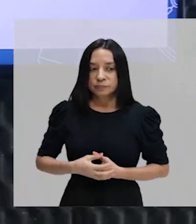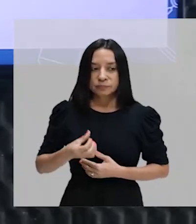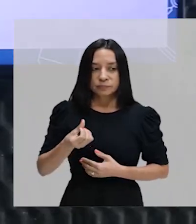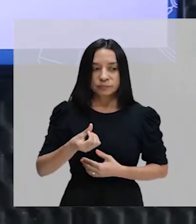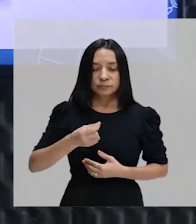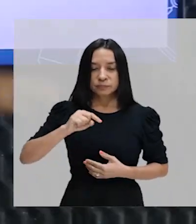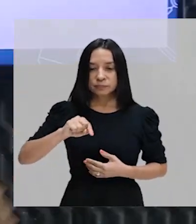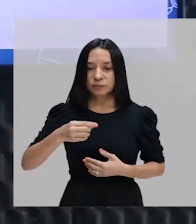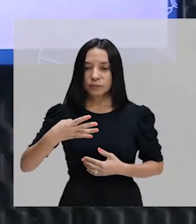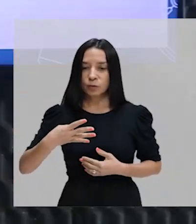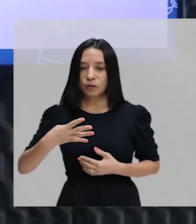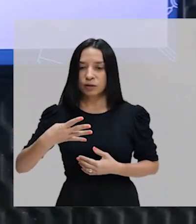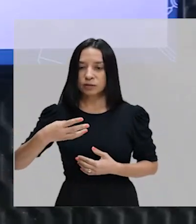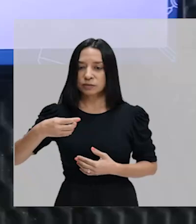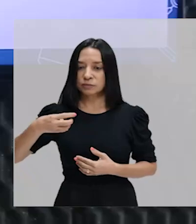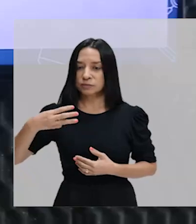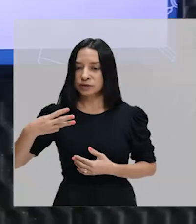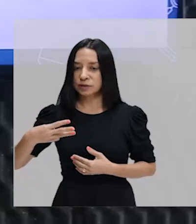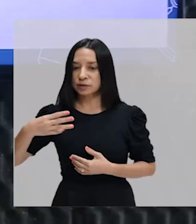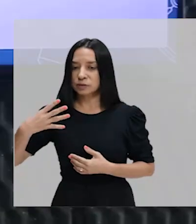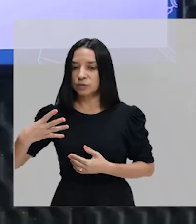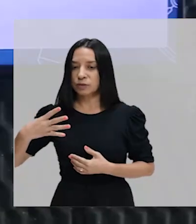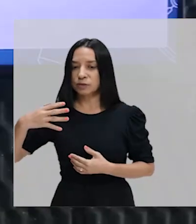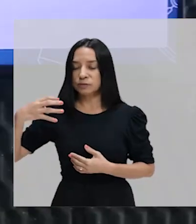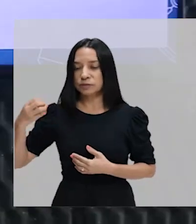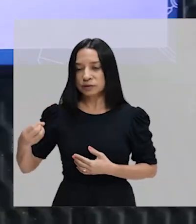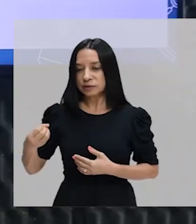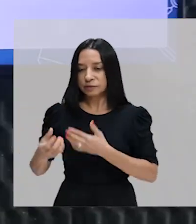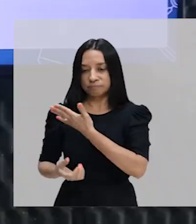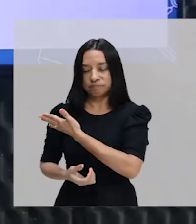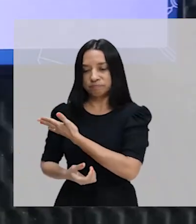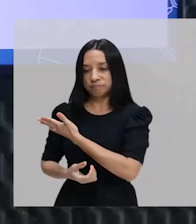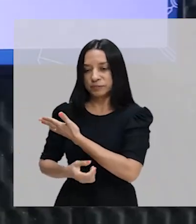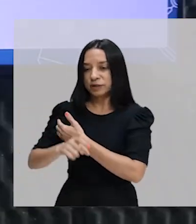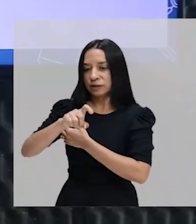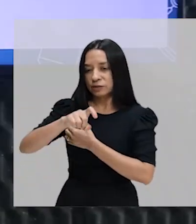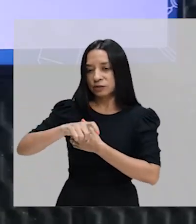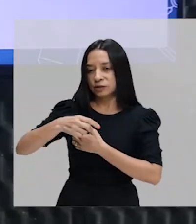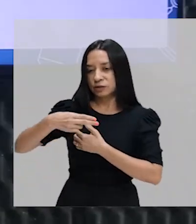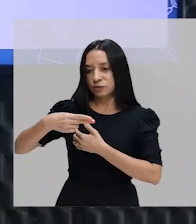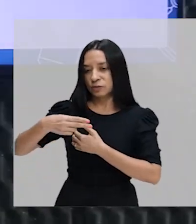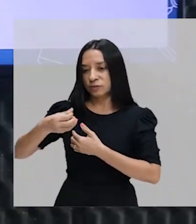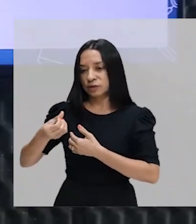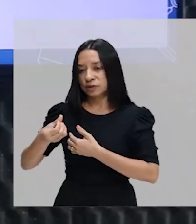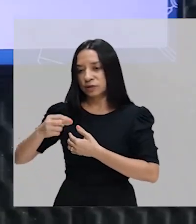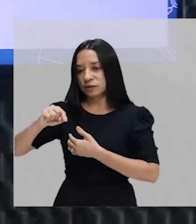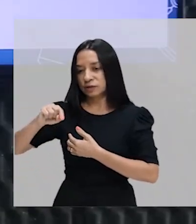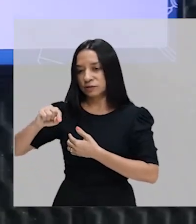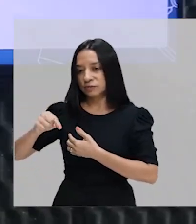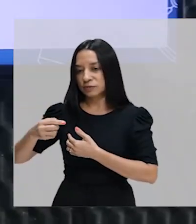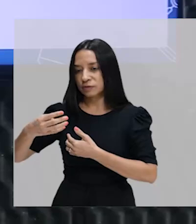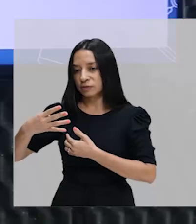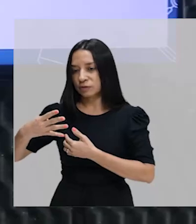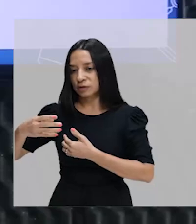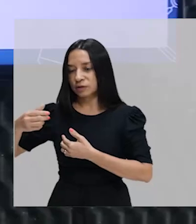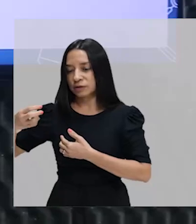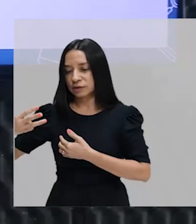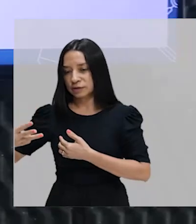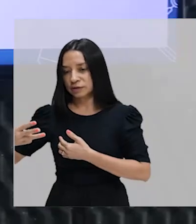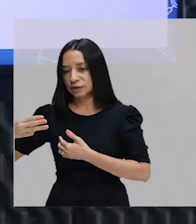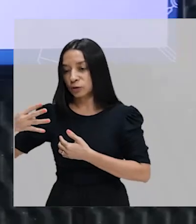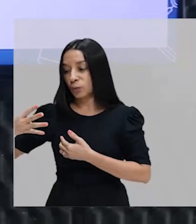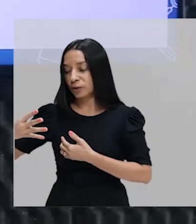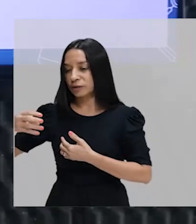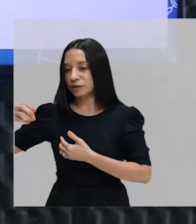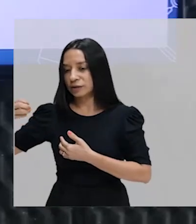6,4343 e assim sucessivamente. Então, aqui eu vou chamar de x, mesmo procedimento, tá? X é igual a 6,4343 reticências, e aqui